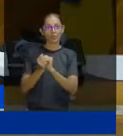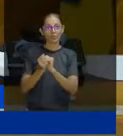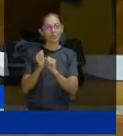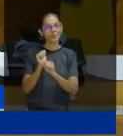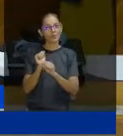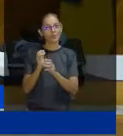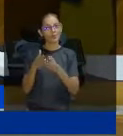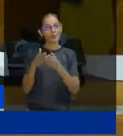Enfim,